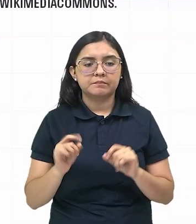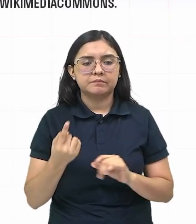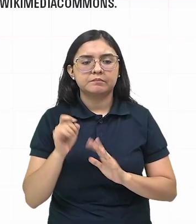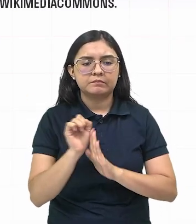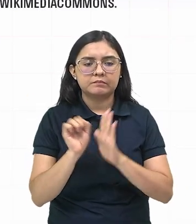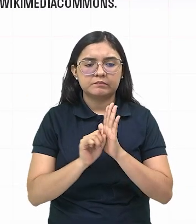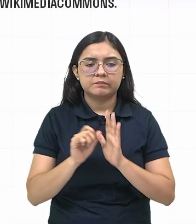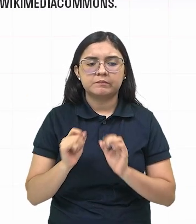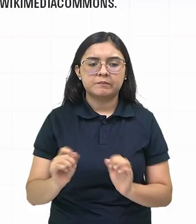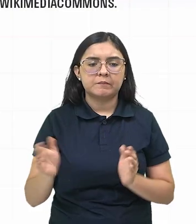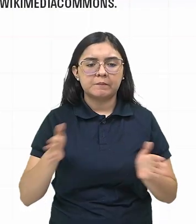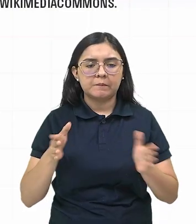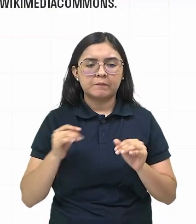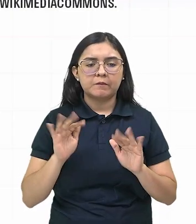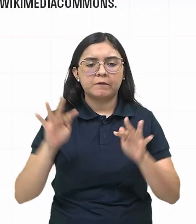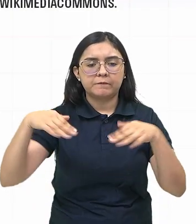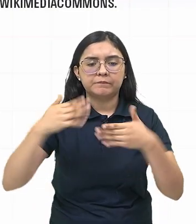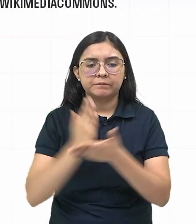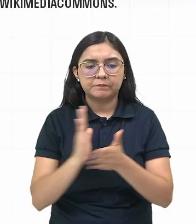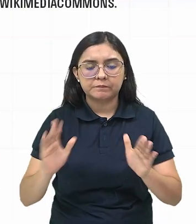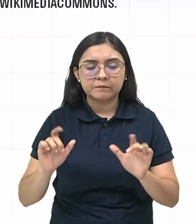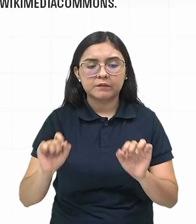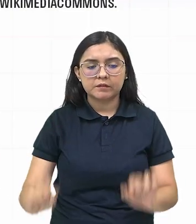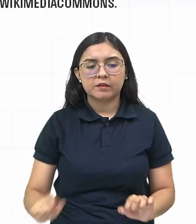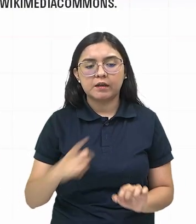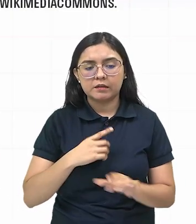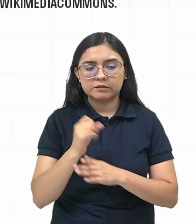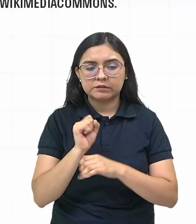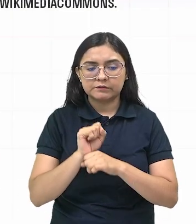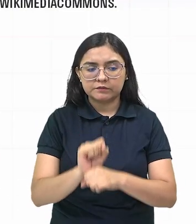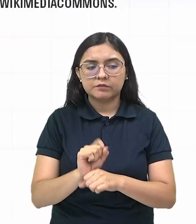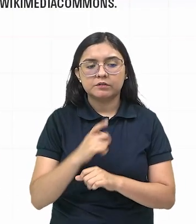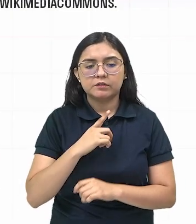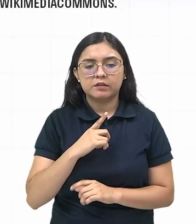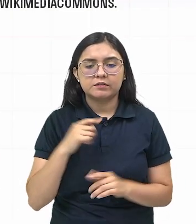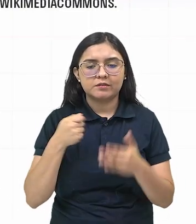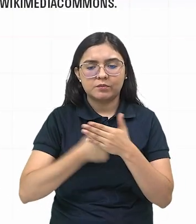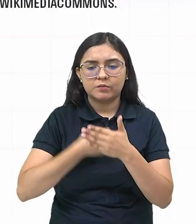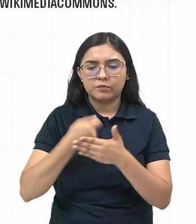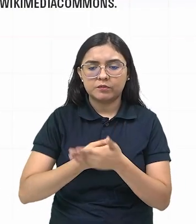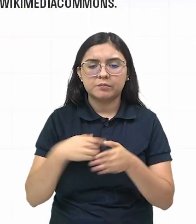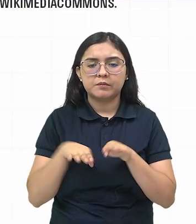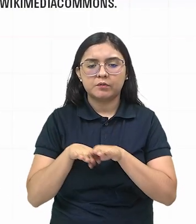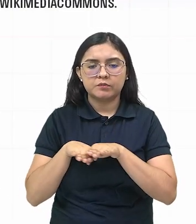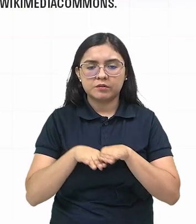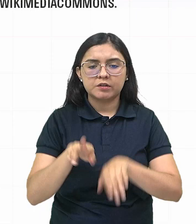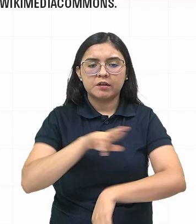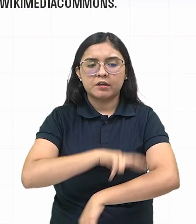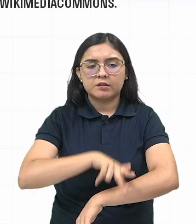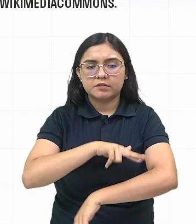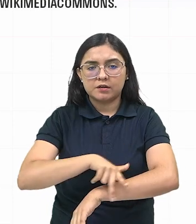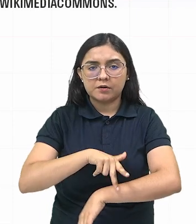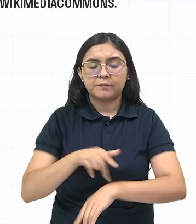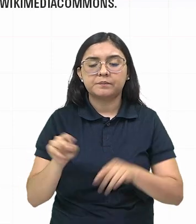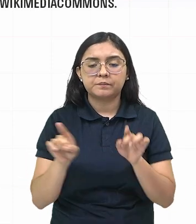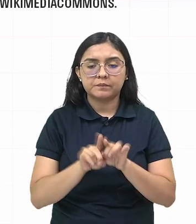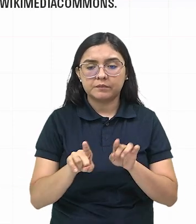desde a época da abolição da escravidão, existe essa luta pela igualdade racial,